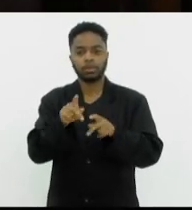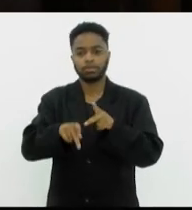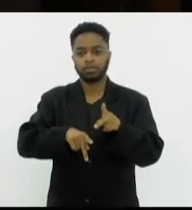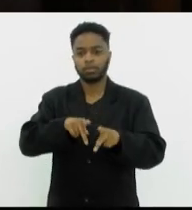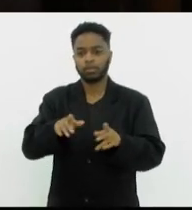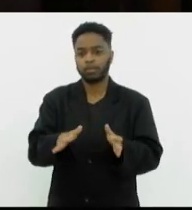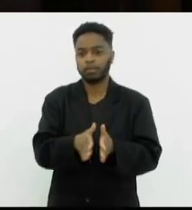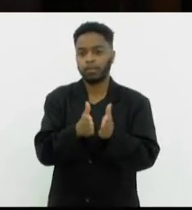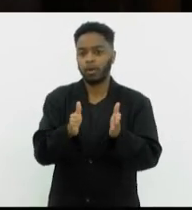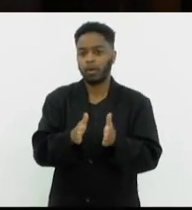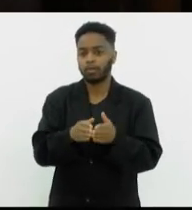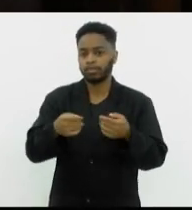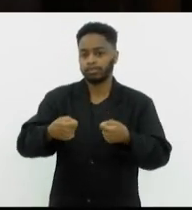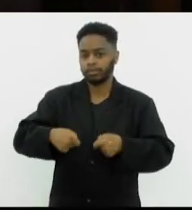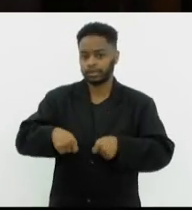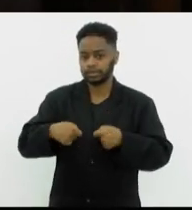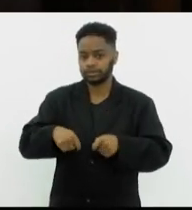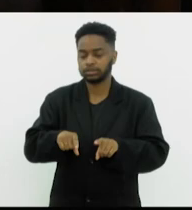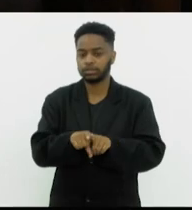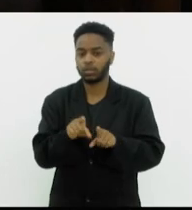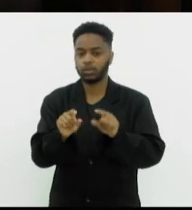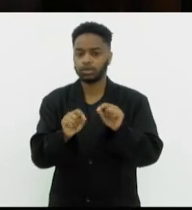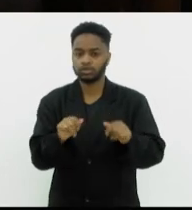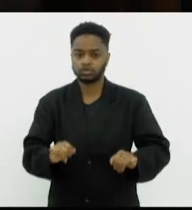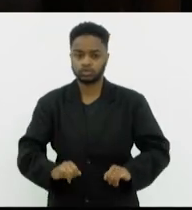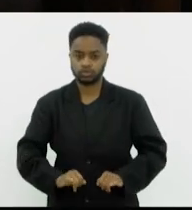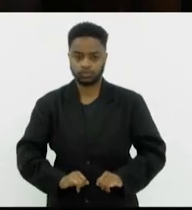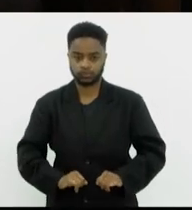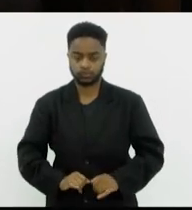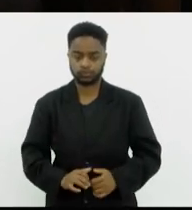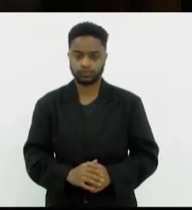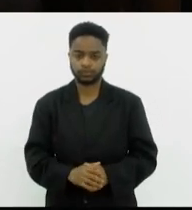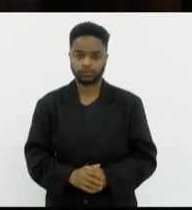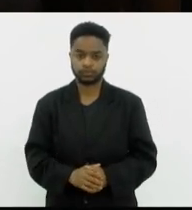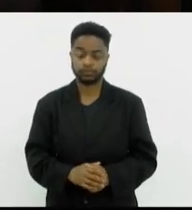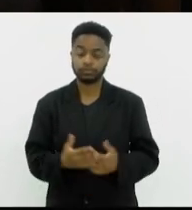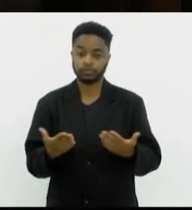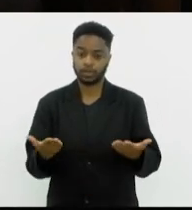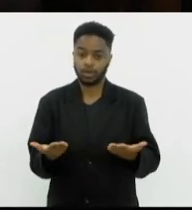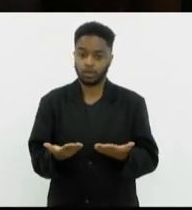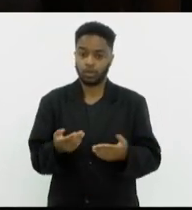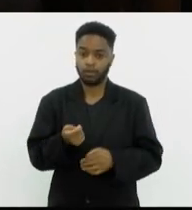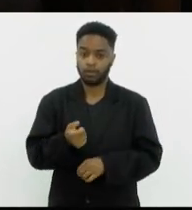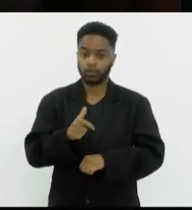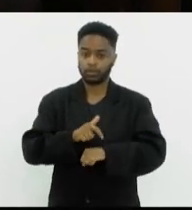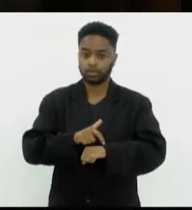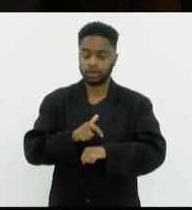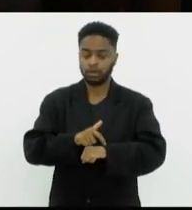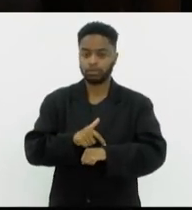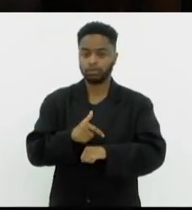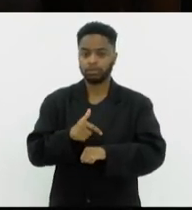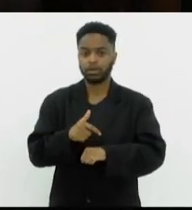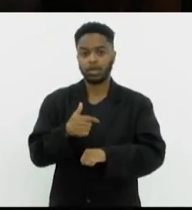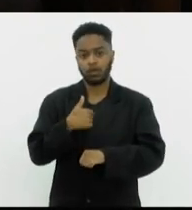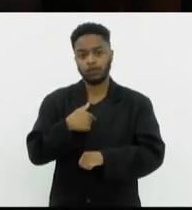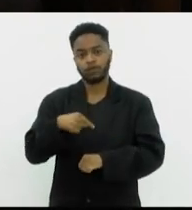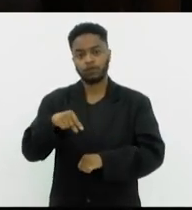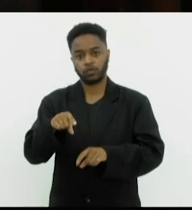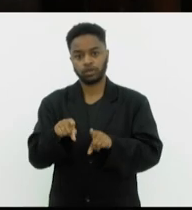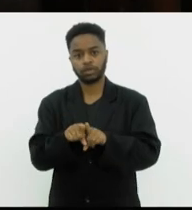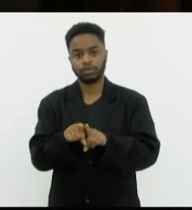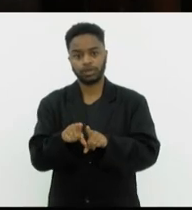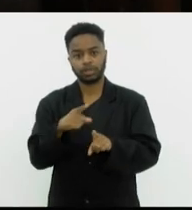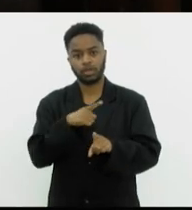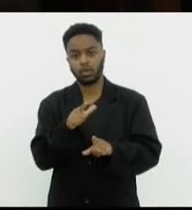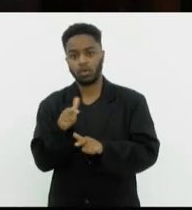pobre tem sofrido. E, recentemente, estive a convite também de